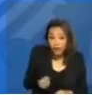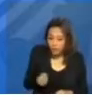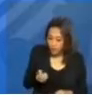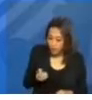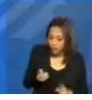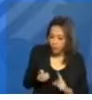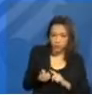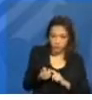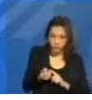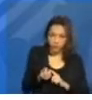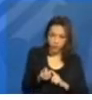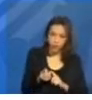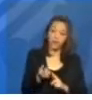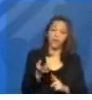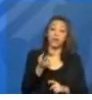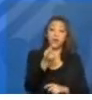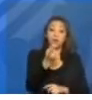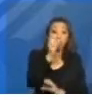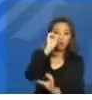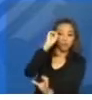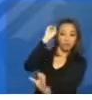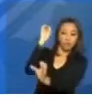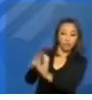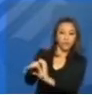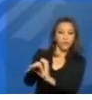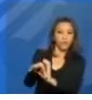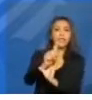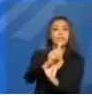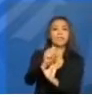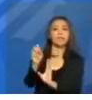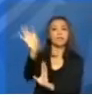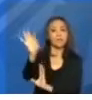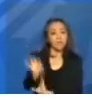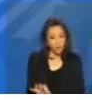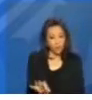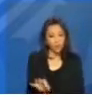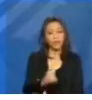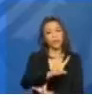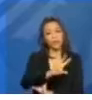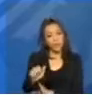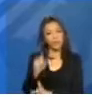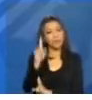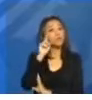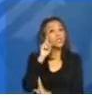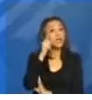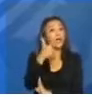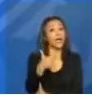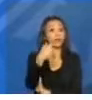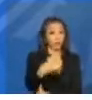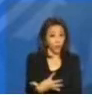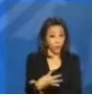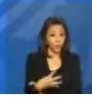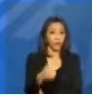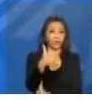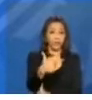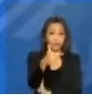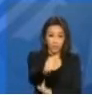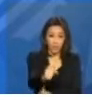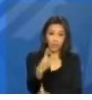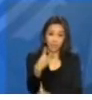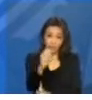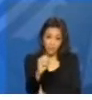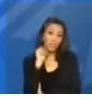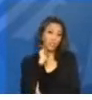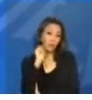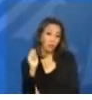reforçar. Os depósitos, 100% dos depósitos ocorrerão dia 14, do dia 27 ao dia 30 de abril,